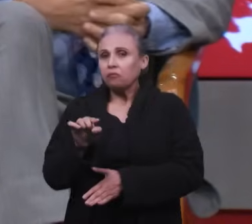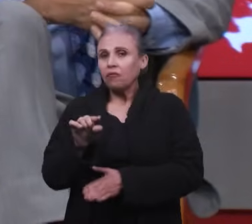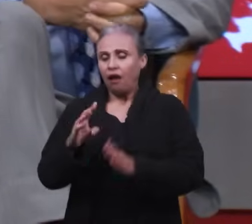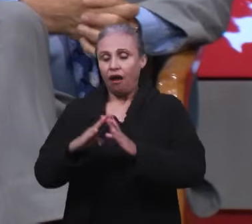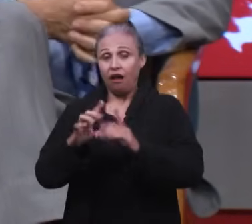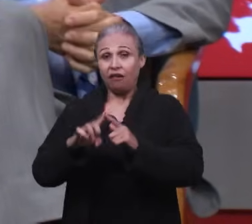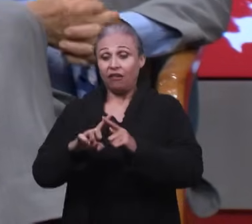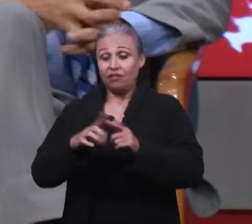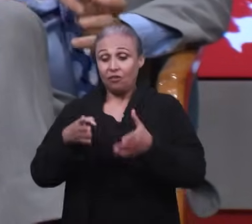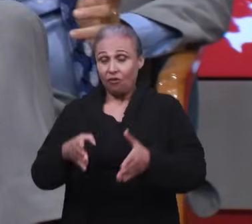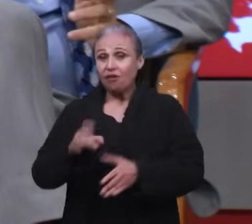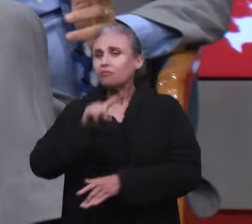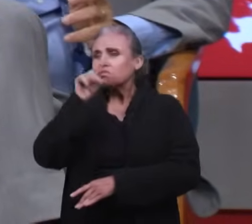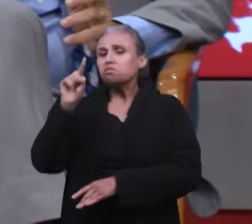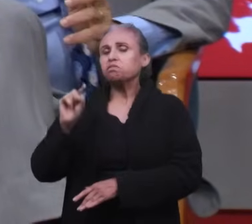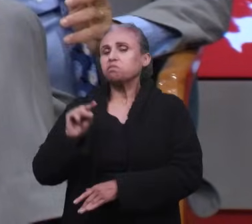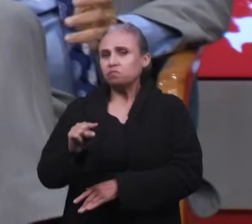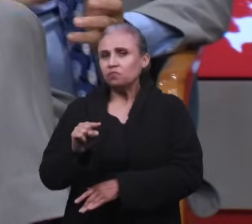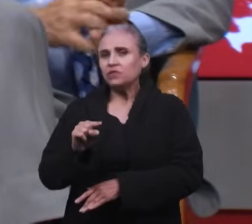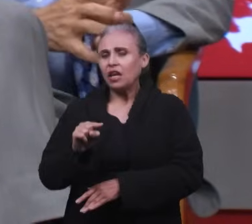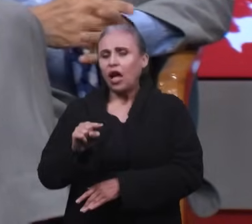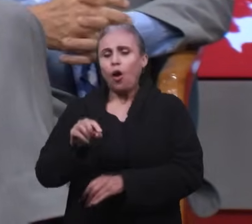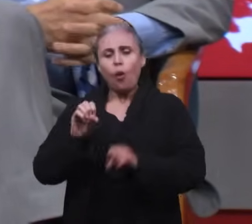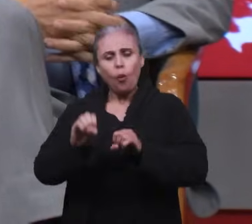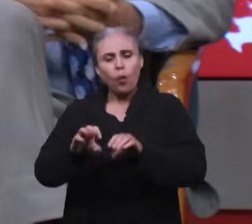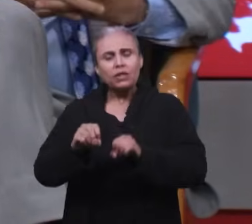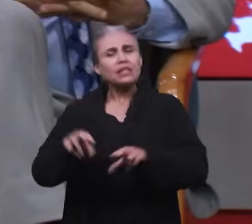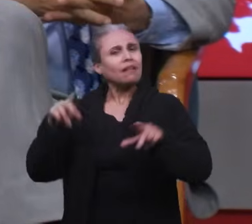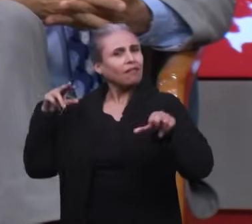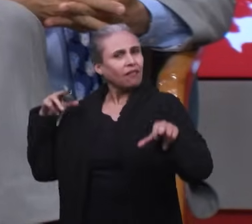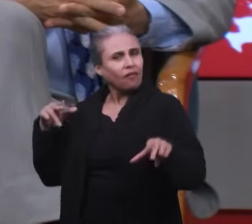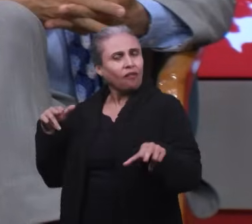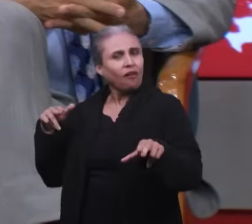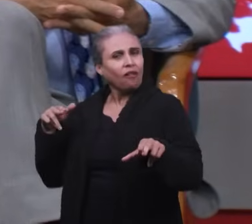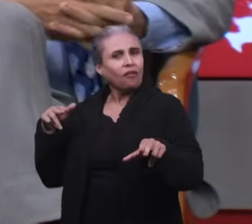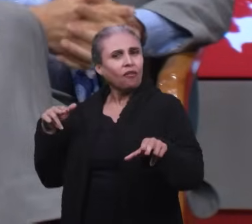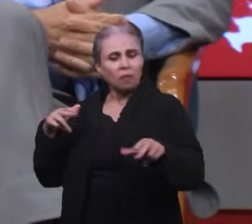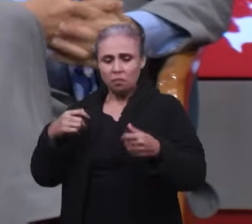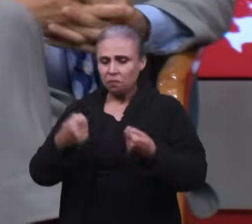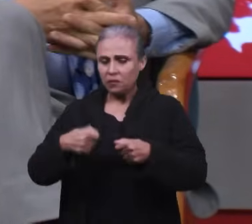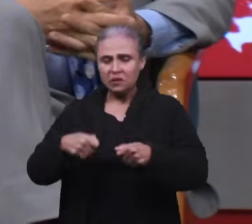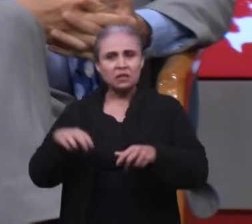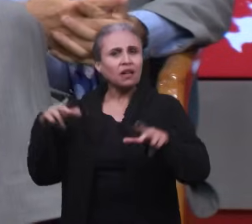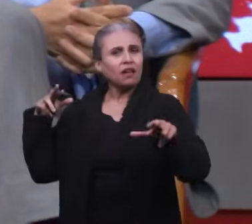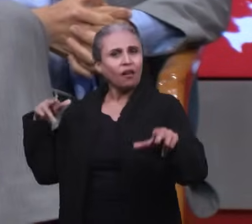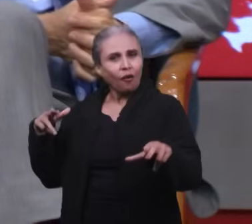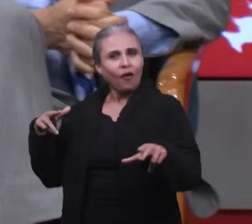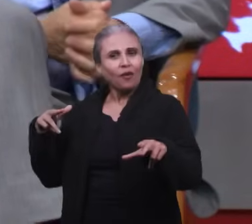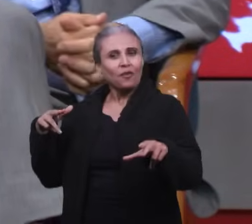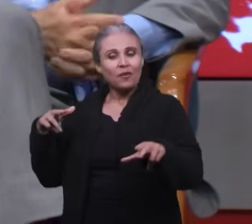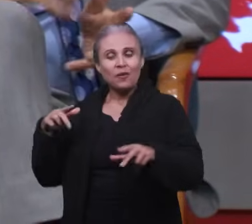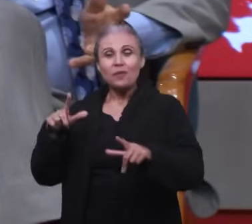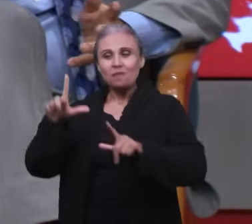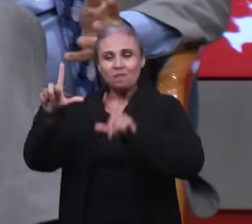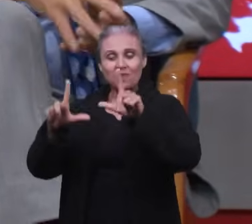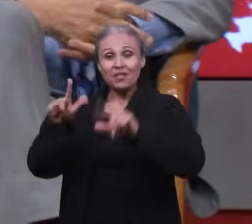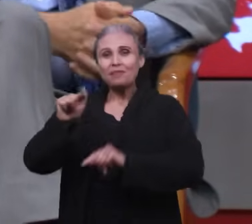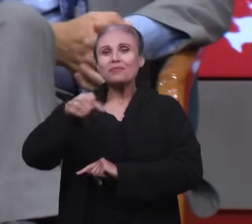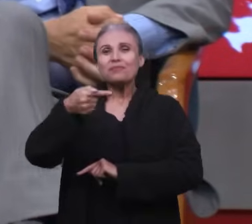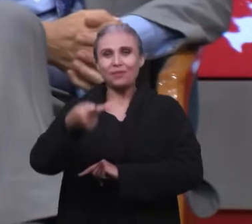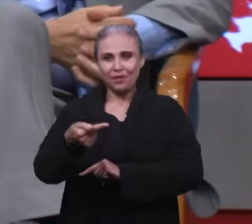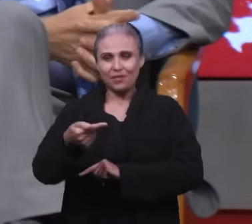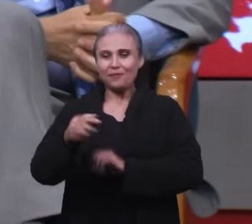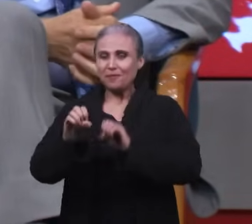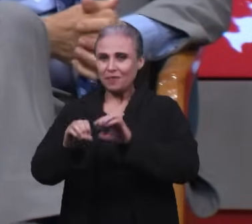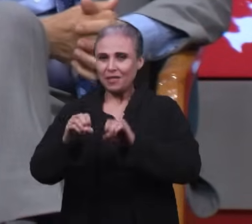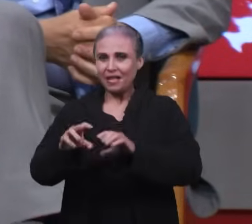a igreja de hoje? Será que é a mesma coisa? Será que o ensino é o mesmo? A necessidade é a mesma? Vamos ver